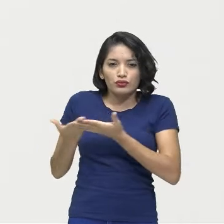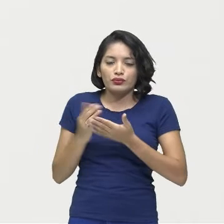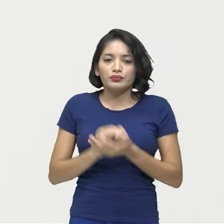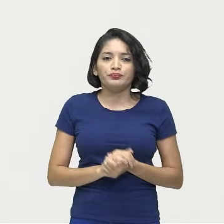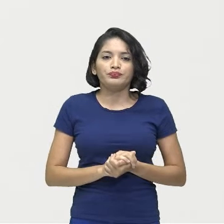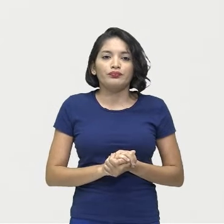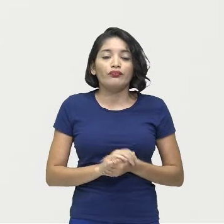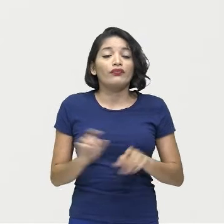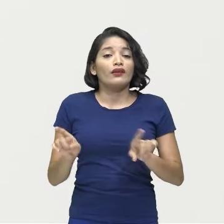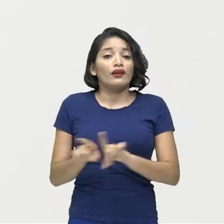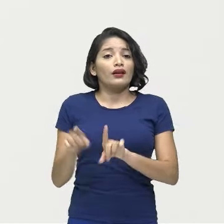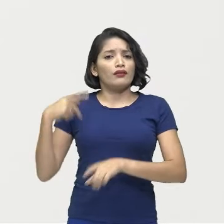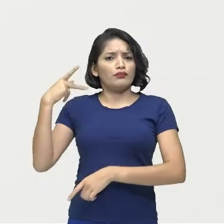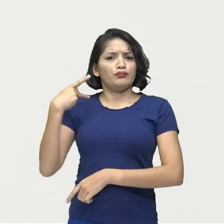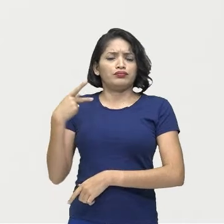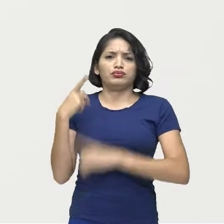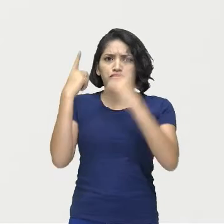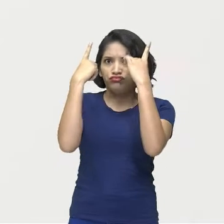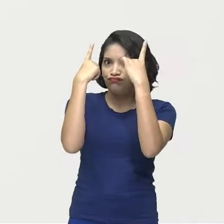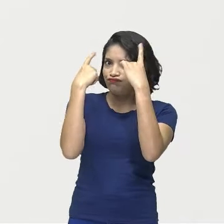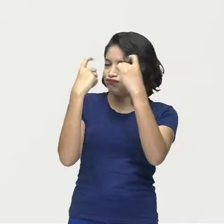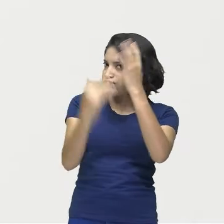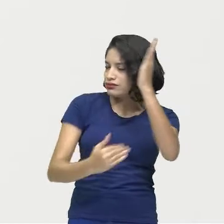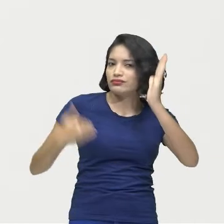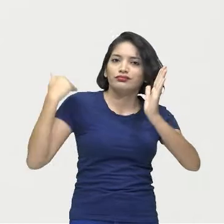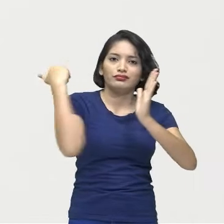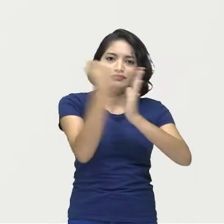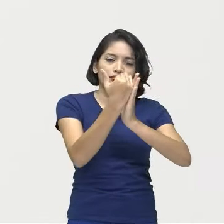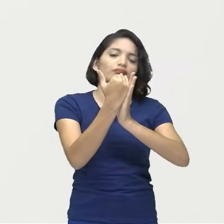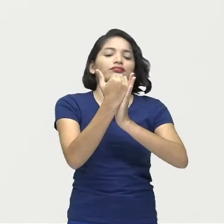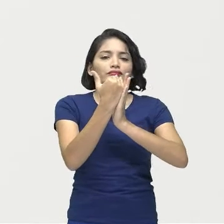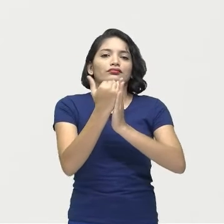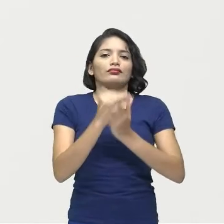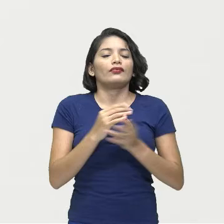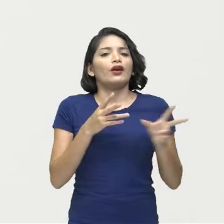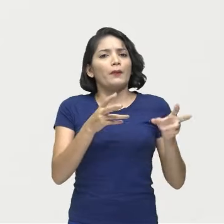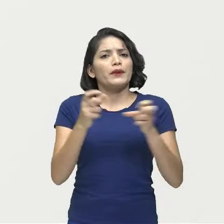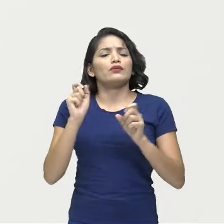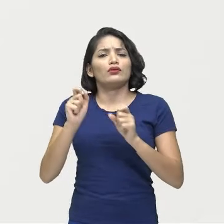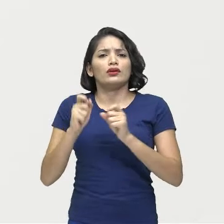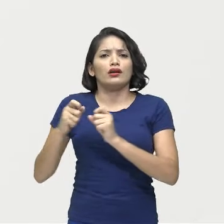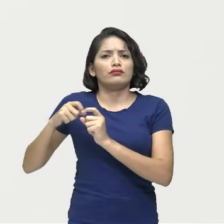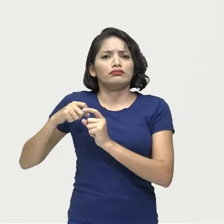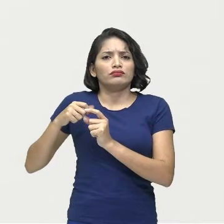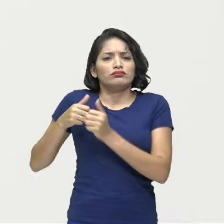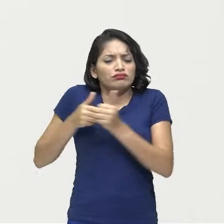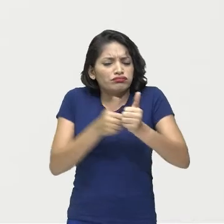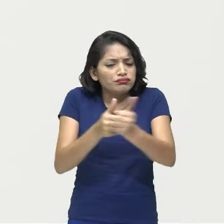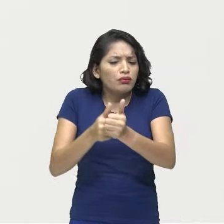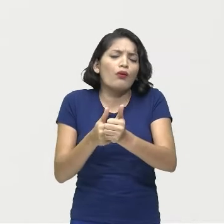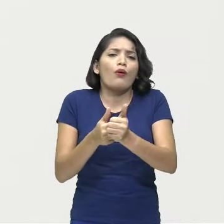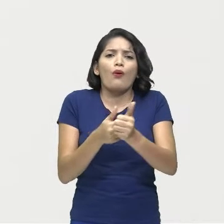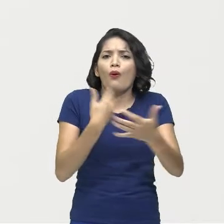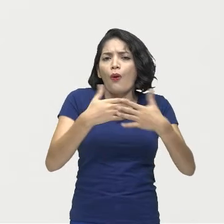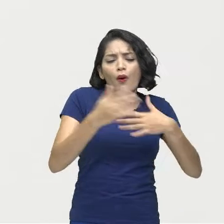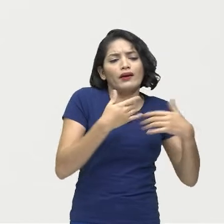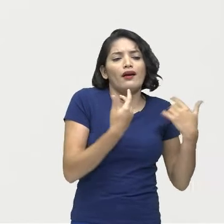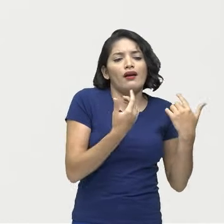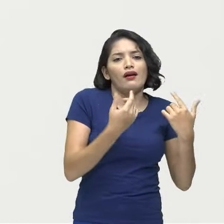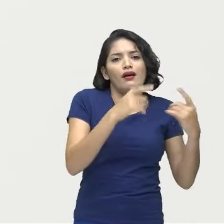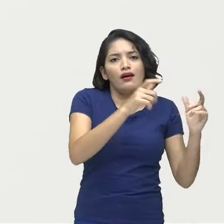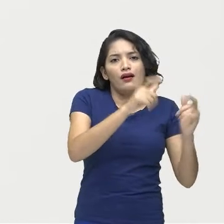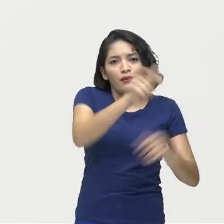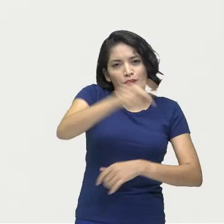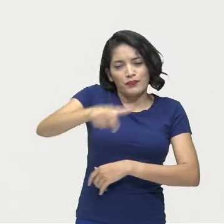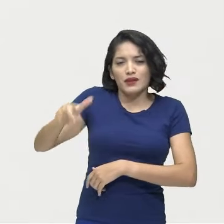extremamente violenta, como vocês viram ali na frente, ele perseguia qualquer pessoa contrária ao seu governo, entre